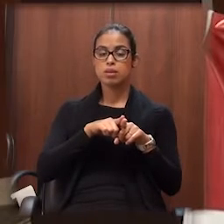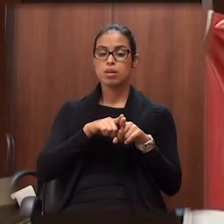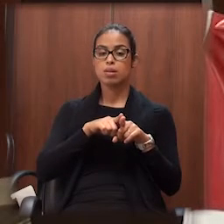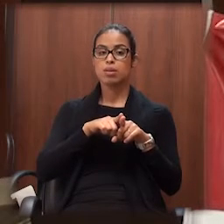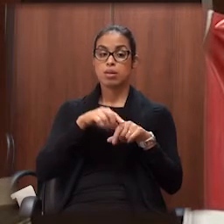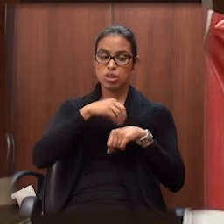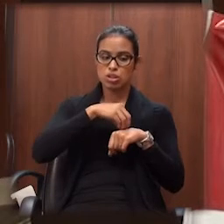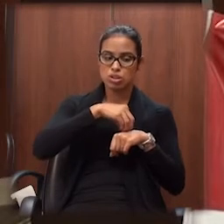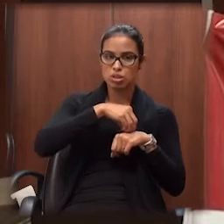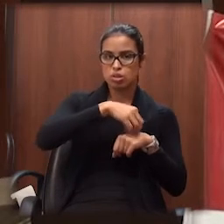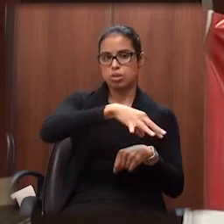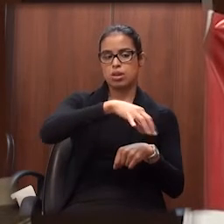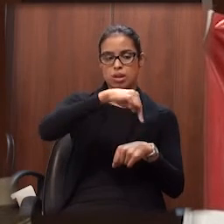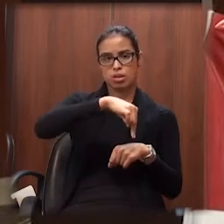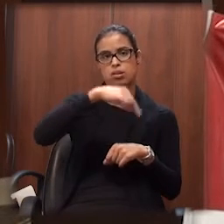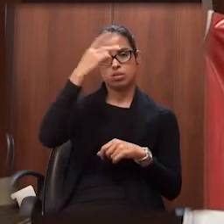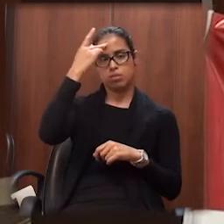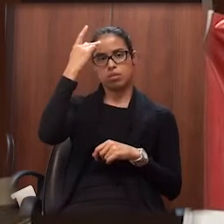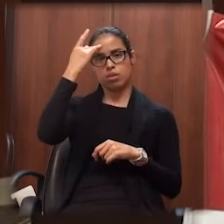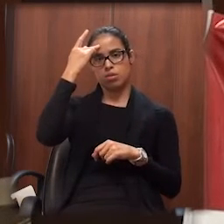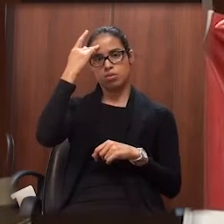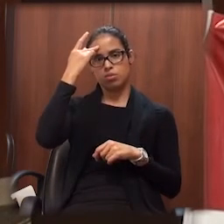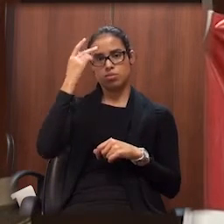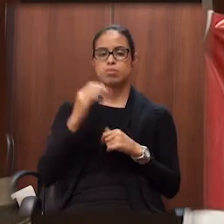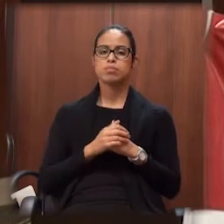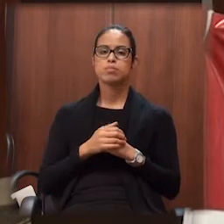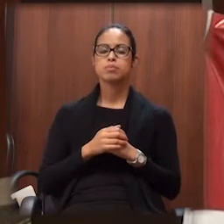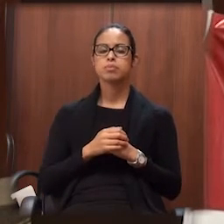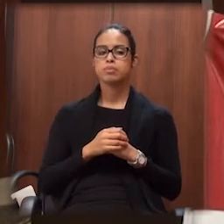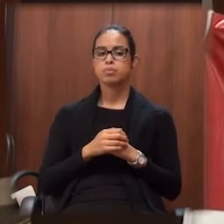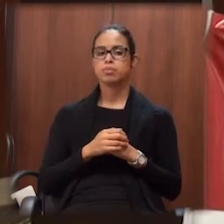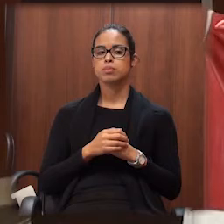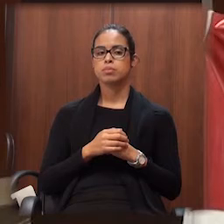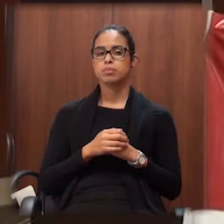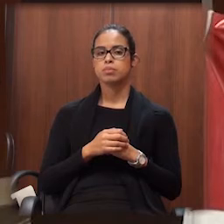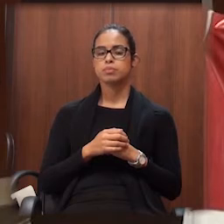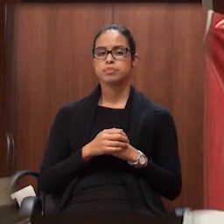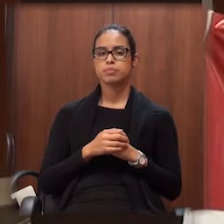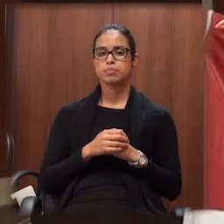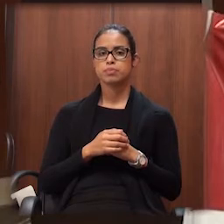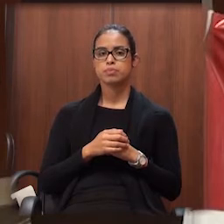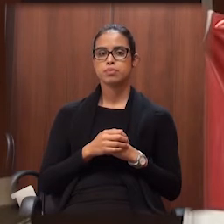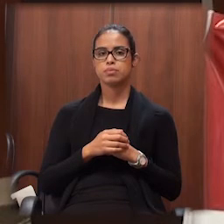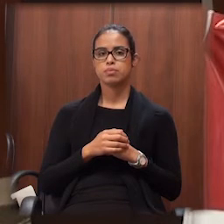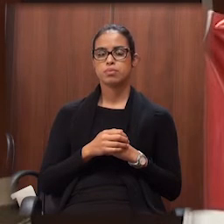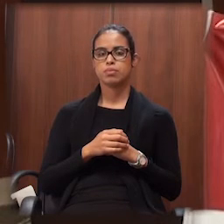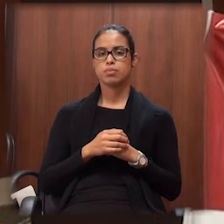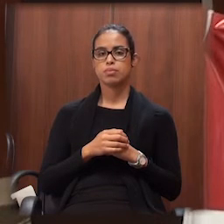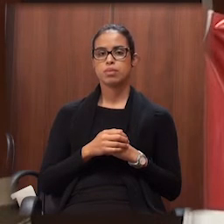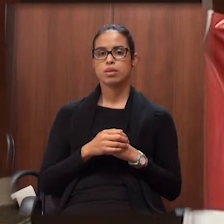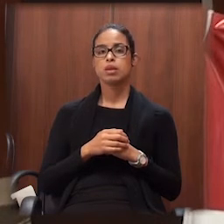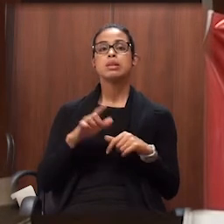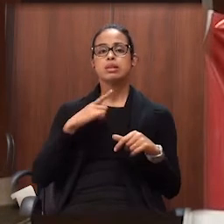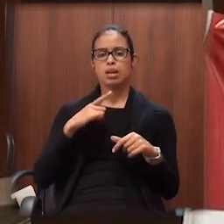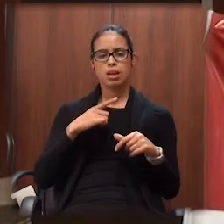Estado de São Paulo, suas cidades, seus municípios, suas universidades, suas escolas, seus